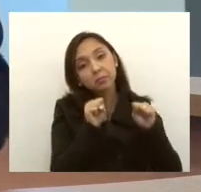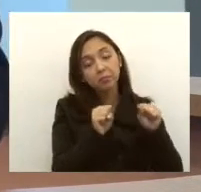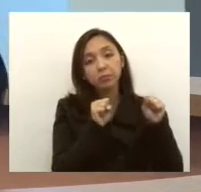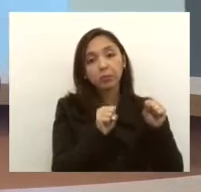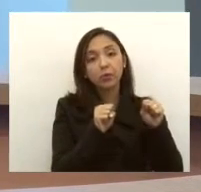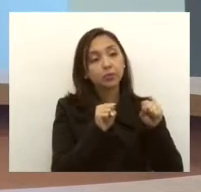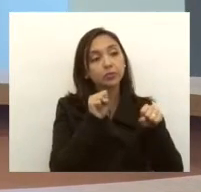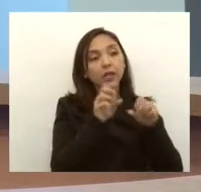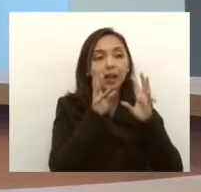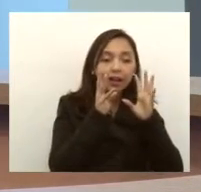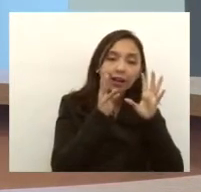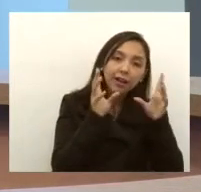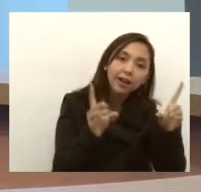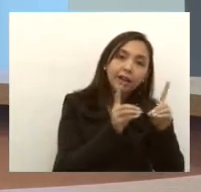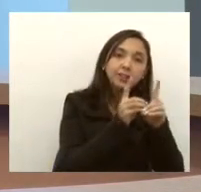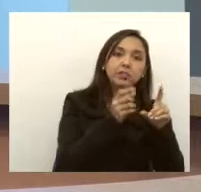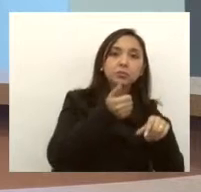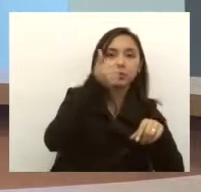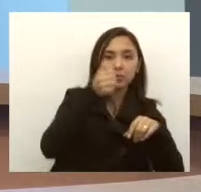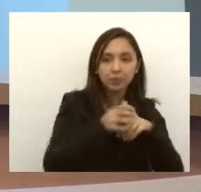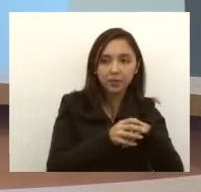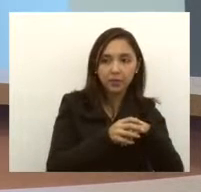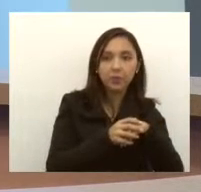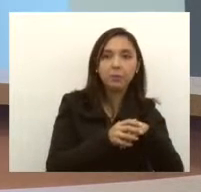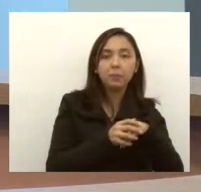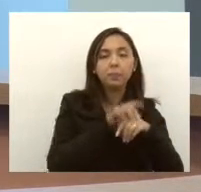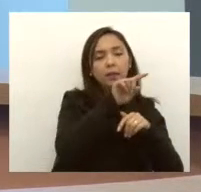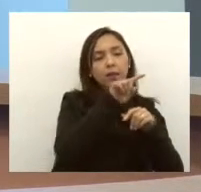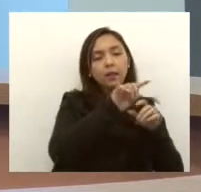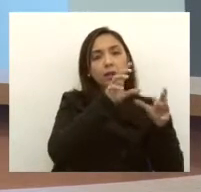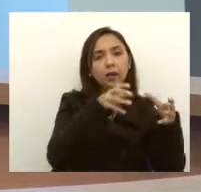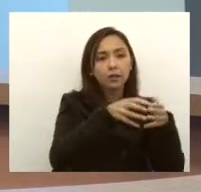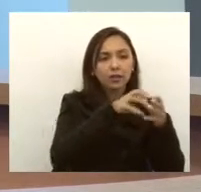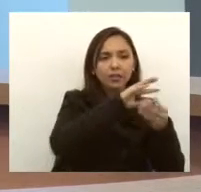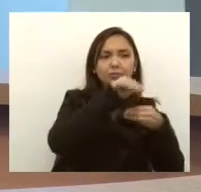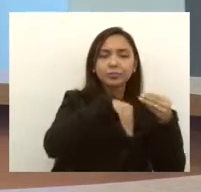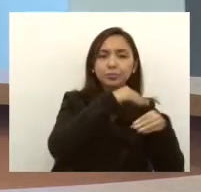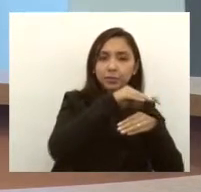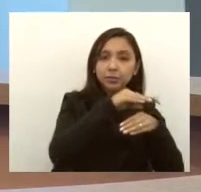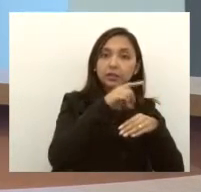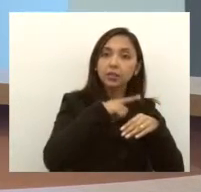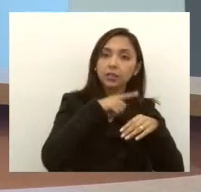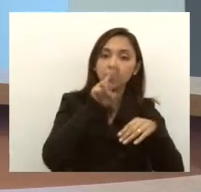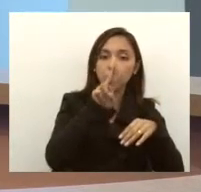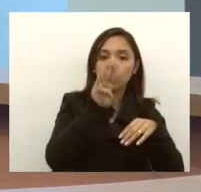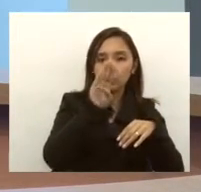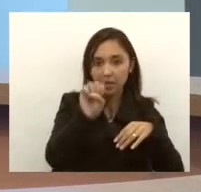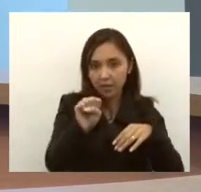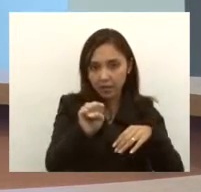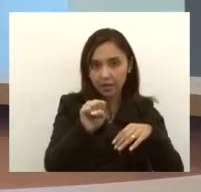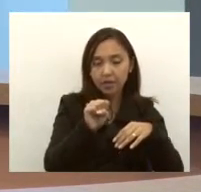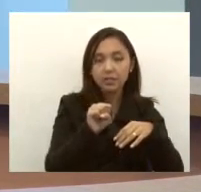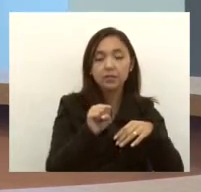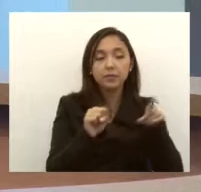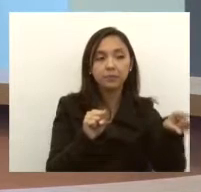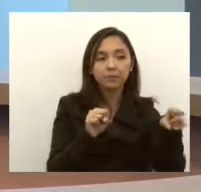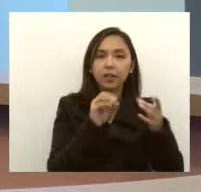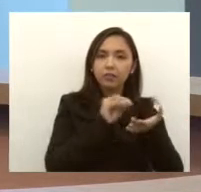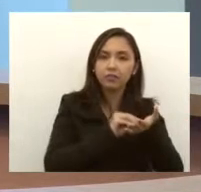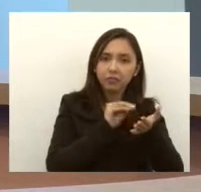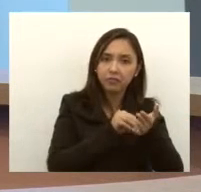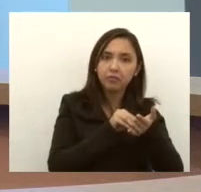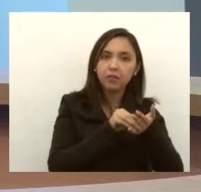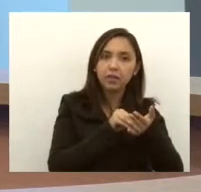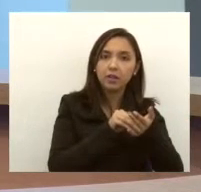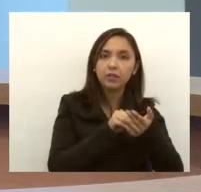o melhor atendimento daquela população. Ali é uma unidade de saúde mista, então ali tem a UBS, onde ali está faltando